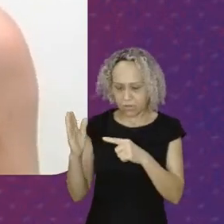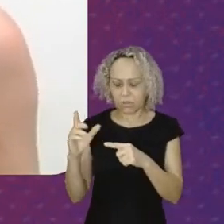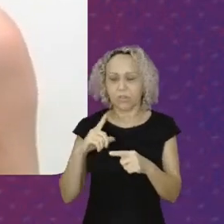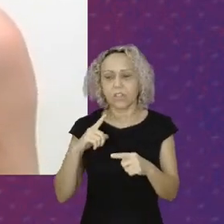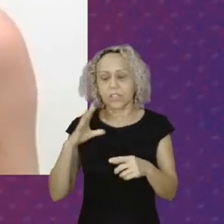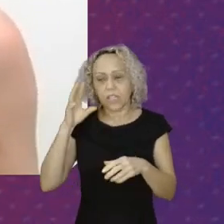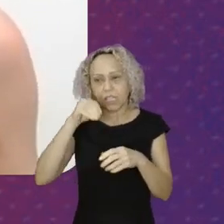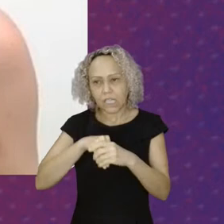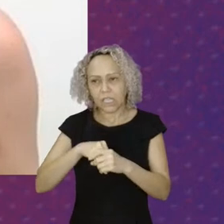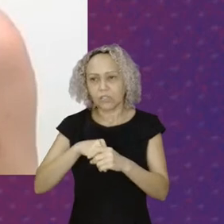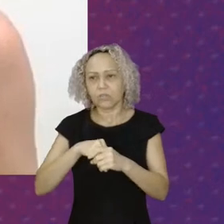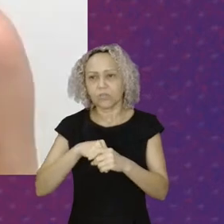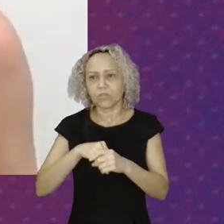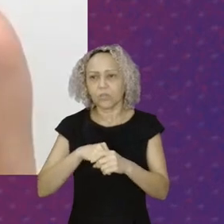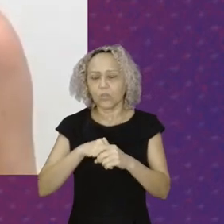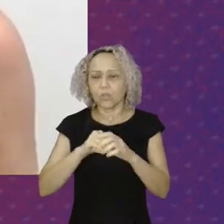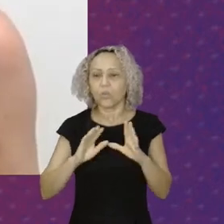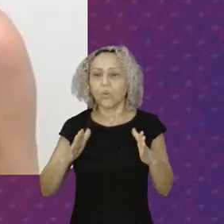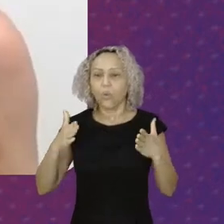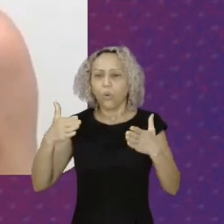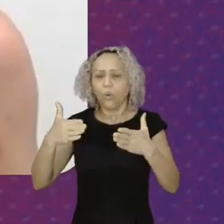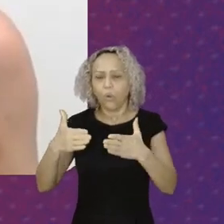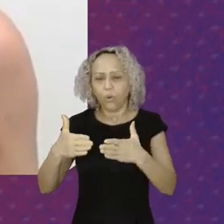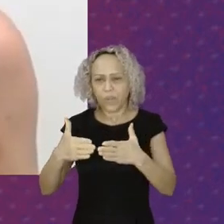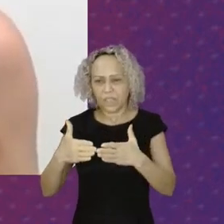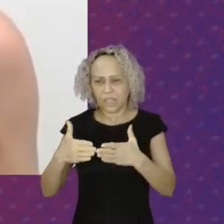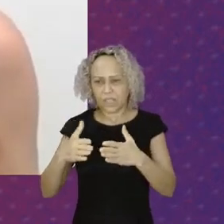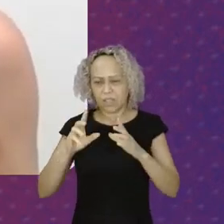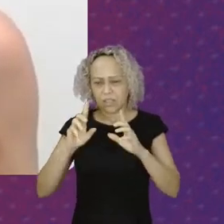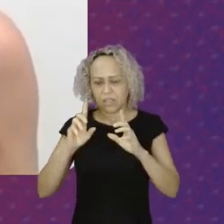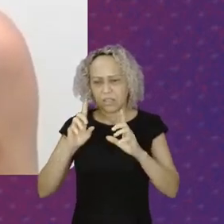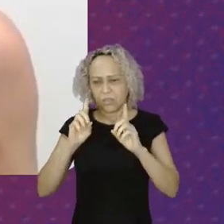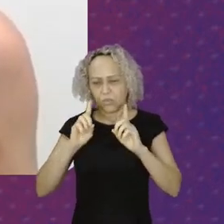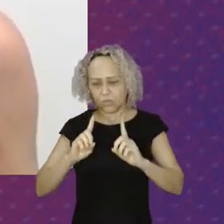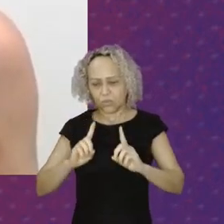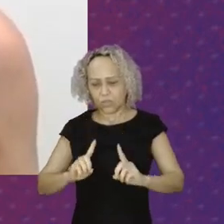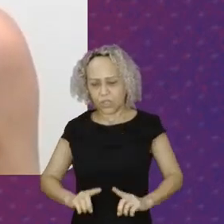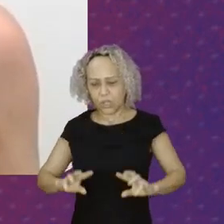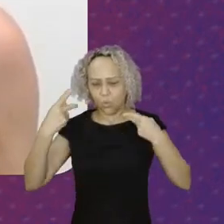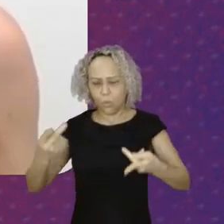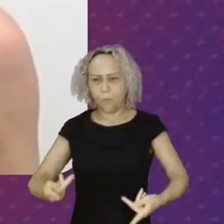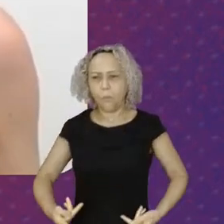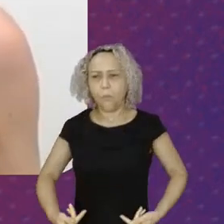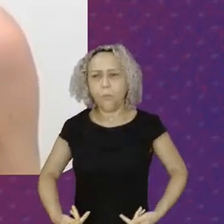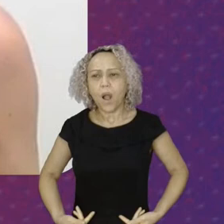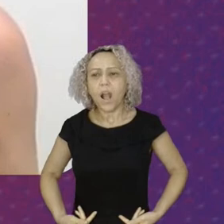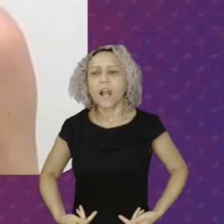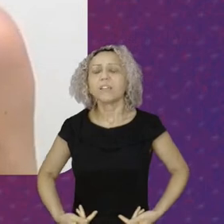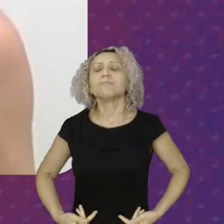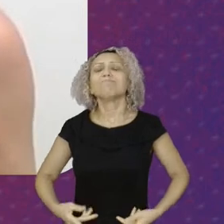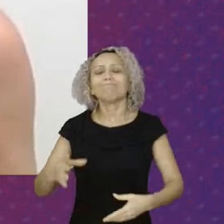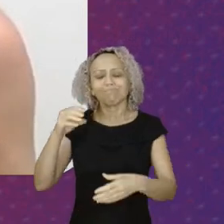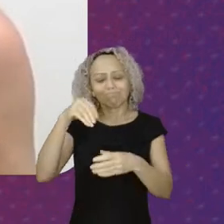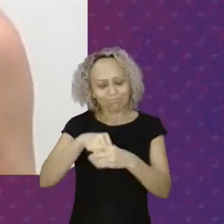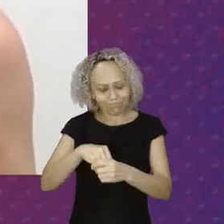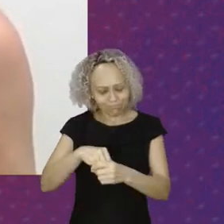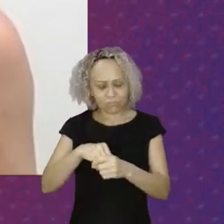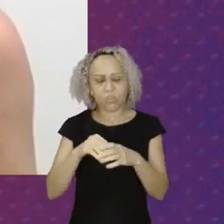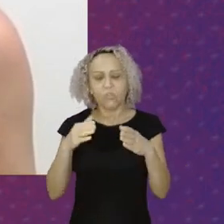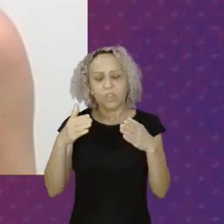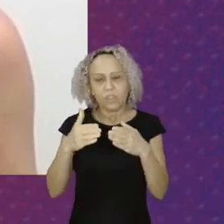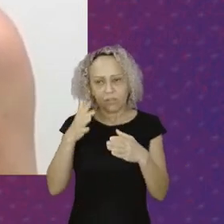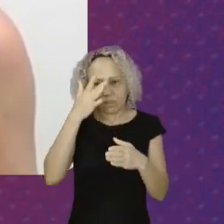humanos chamado Convenção dos Direitos da Pessoa com Deficiência. Então, o Brasil ratificou